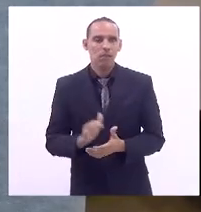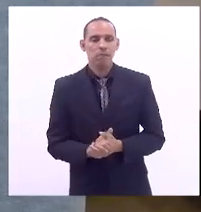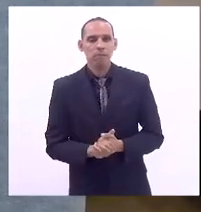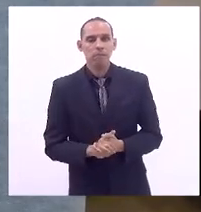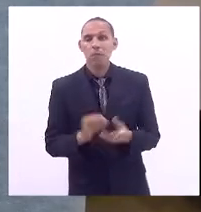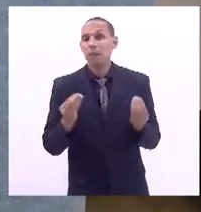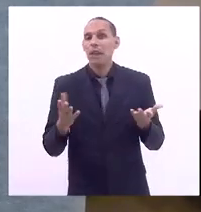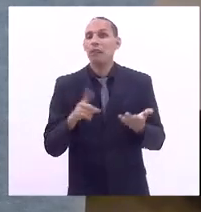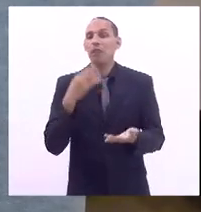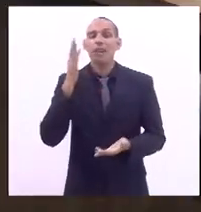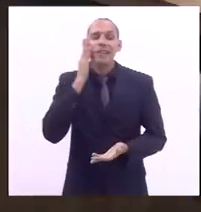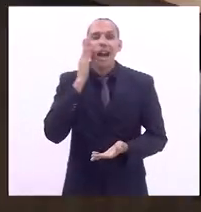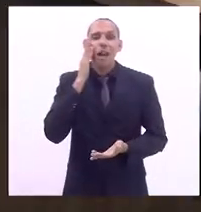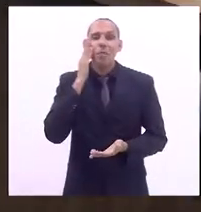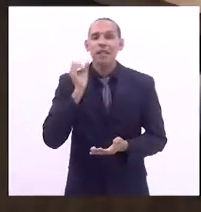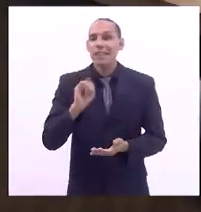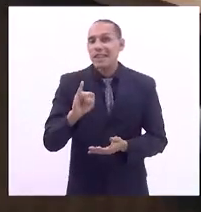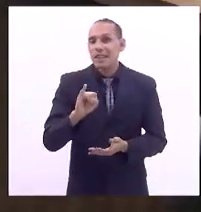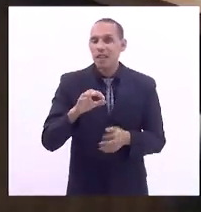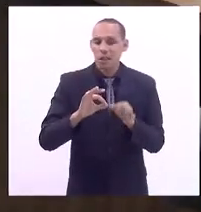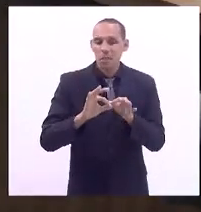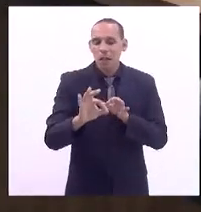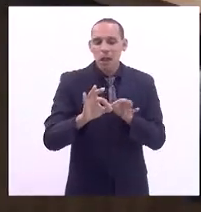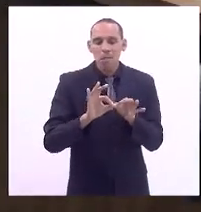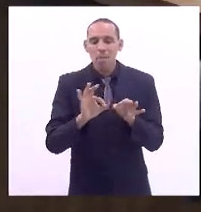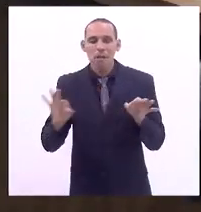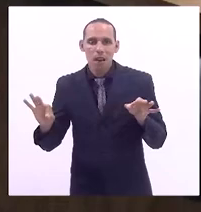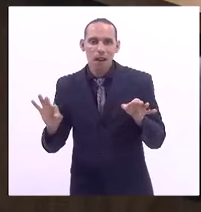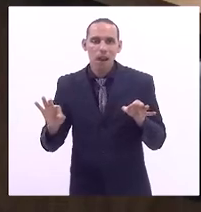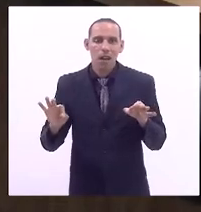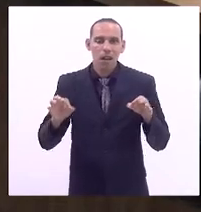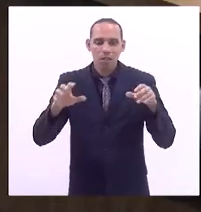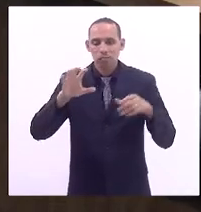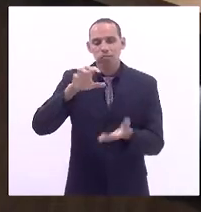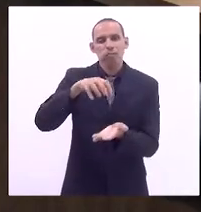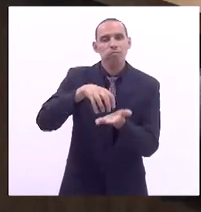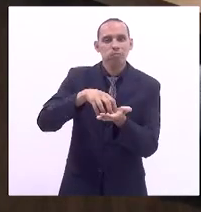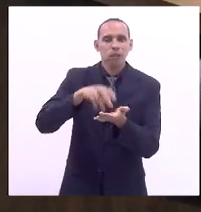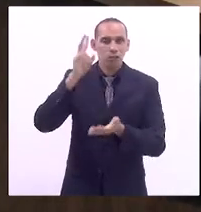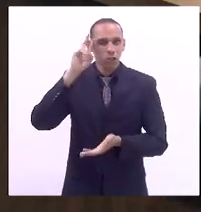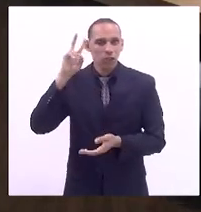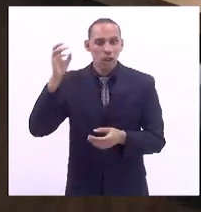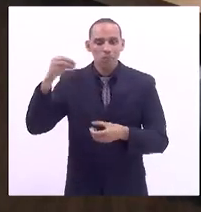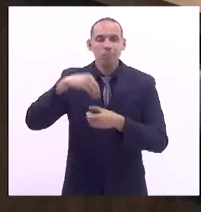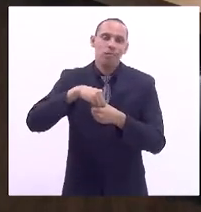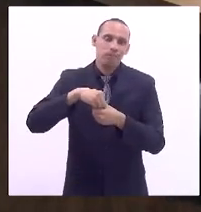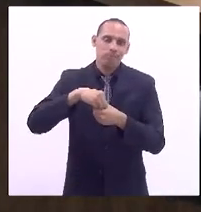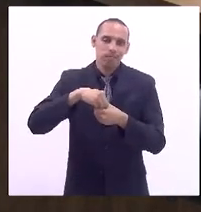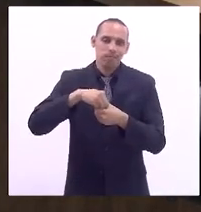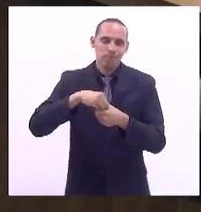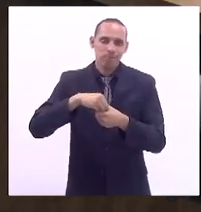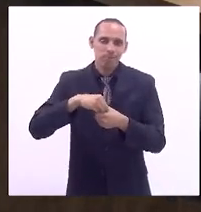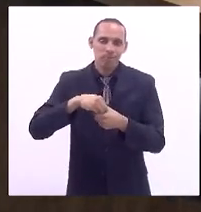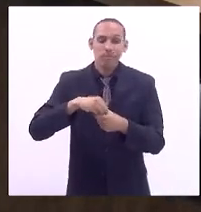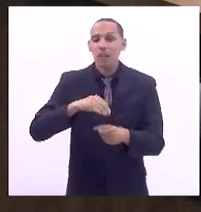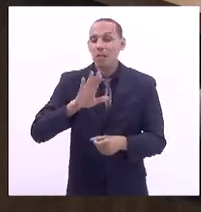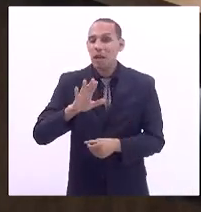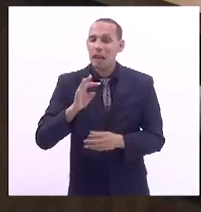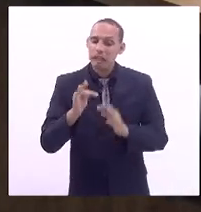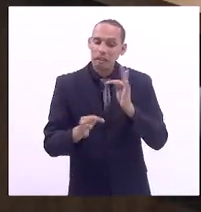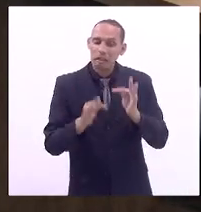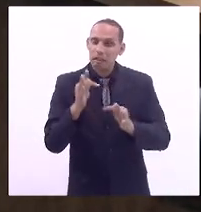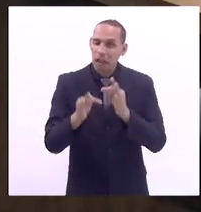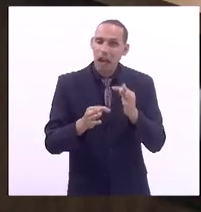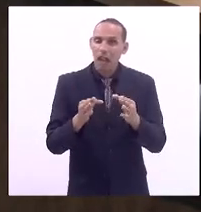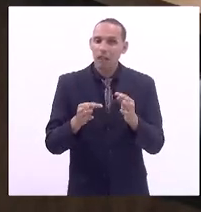para a gente saber se o perímetro do Centro Histórico tá ali contemplada mas ele trata